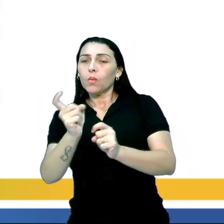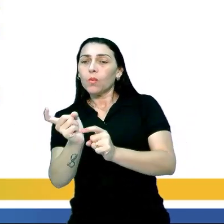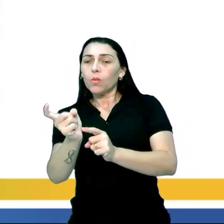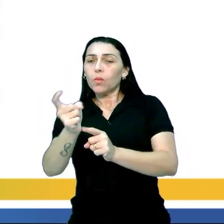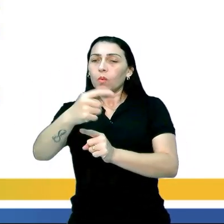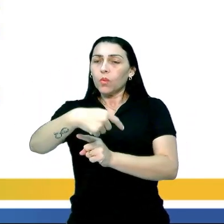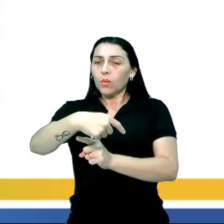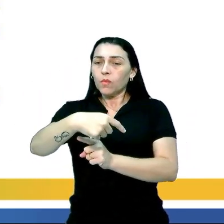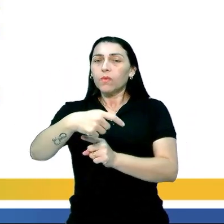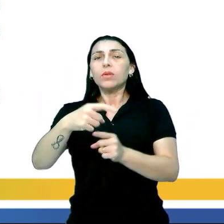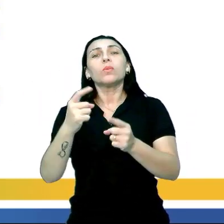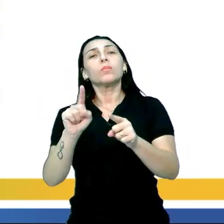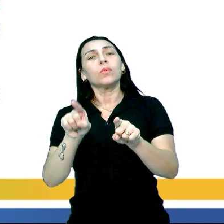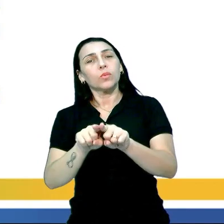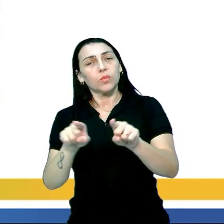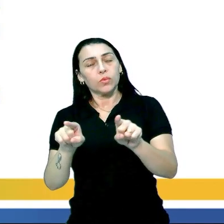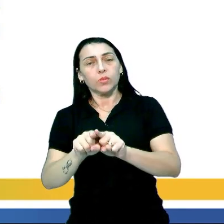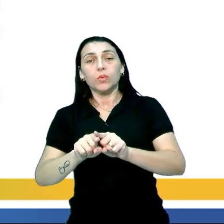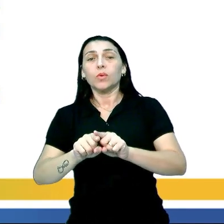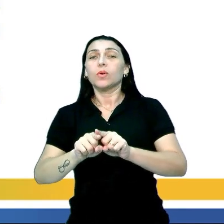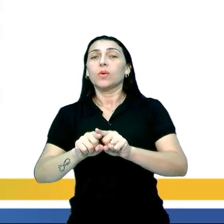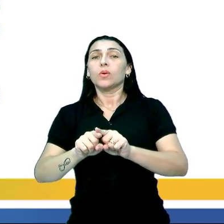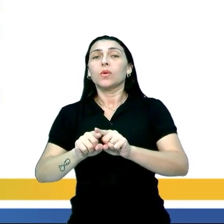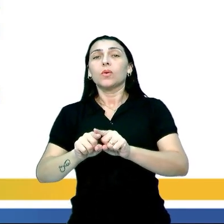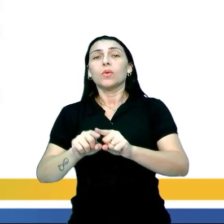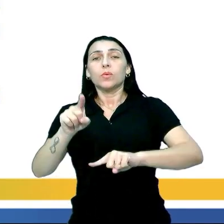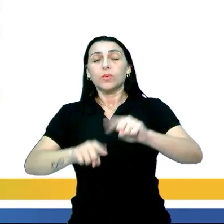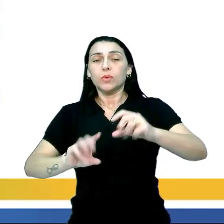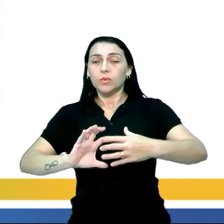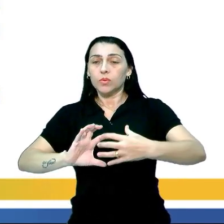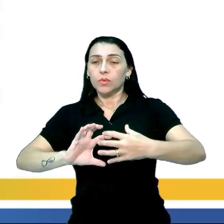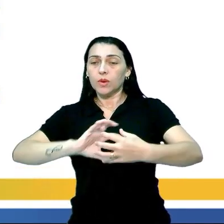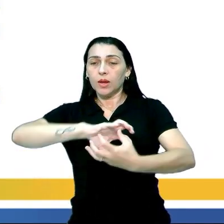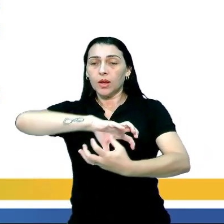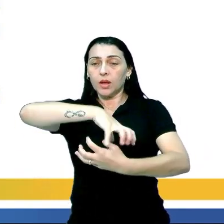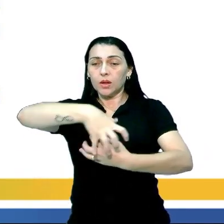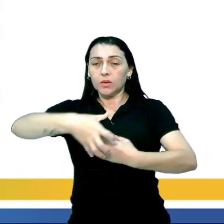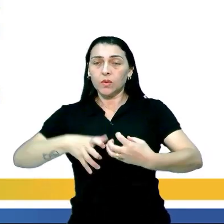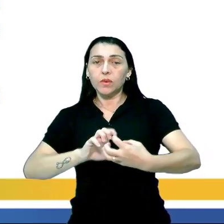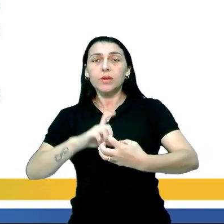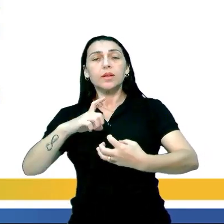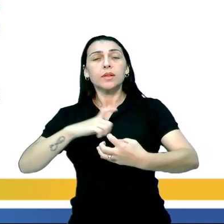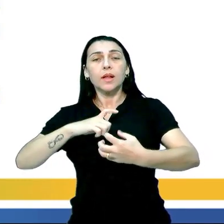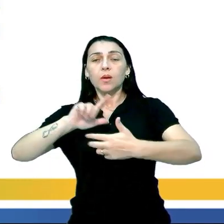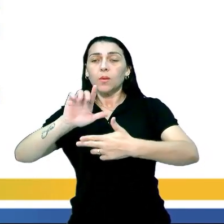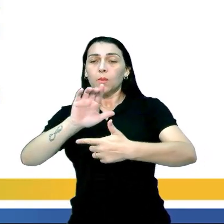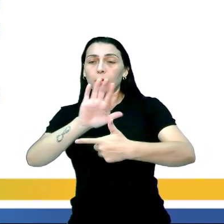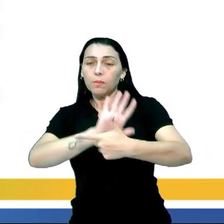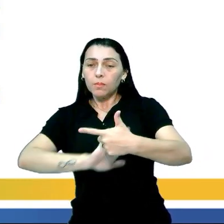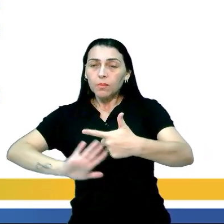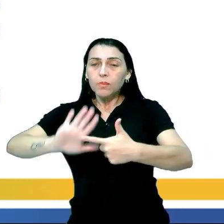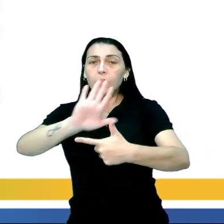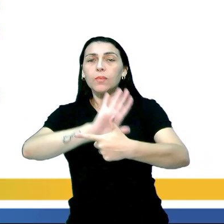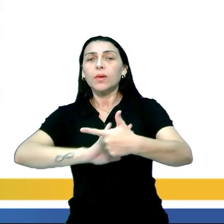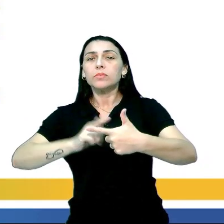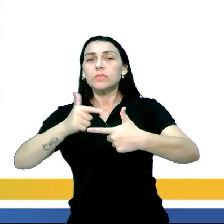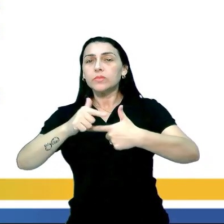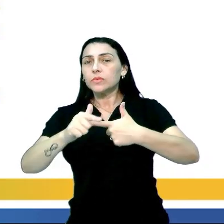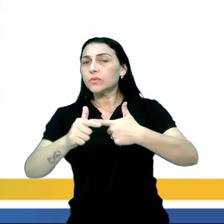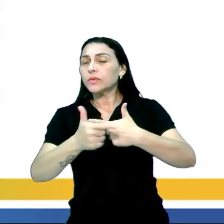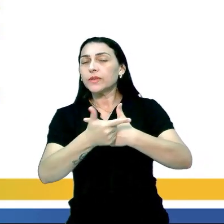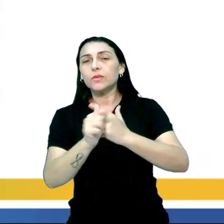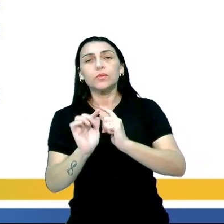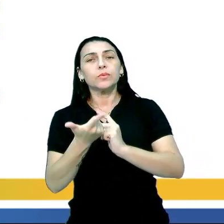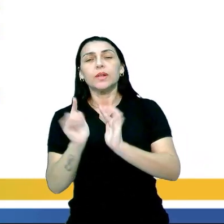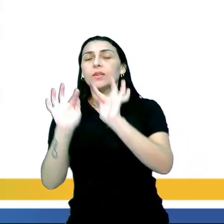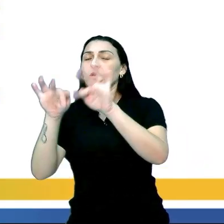aí que entra os corpos redondos. E temos o plano, que é uma superfície plana que se estende infinitamente em